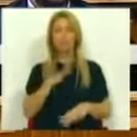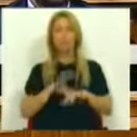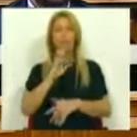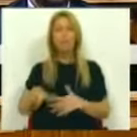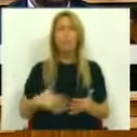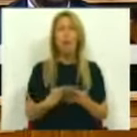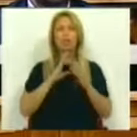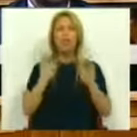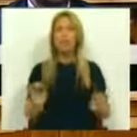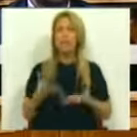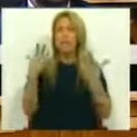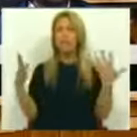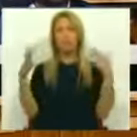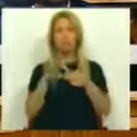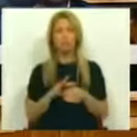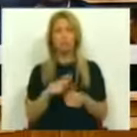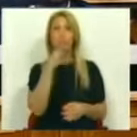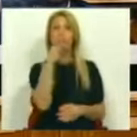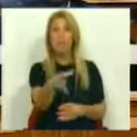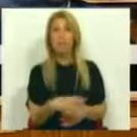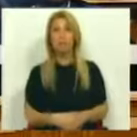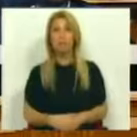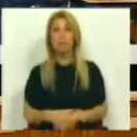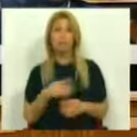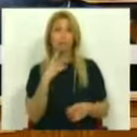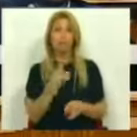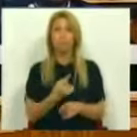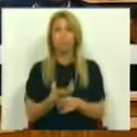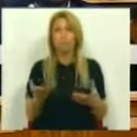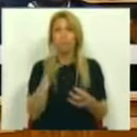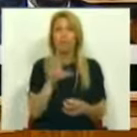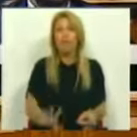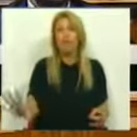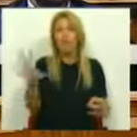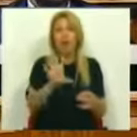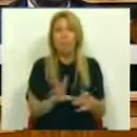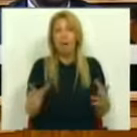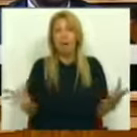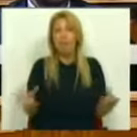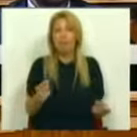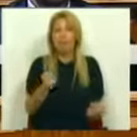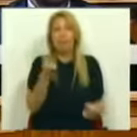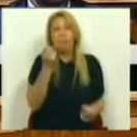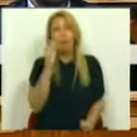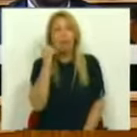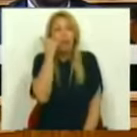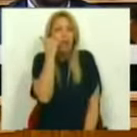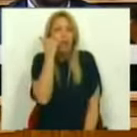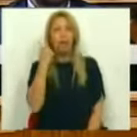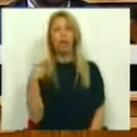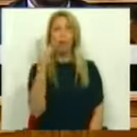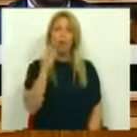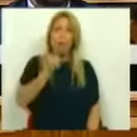e de iniciativas. E disse, en passant, de uma forma algo tímida, que devíamos pagar a